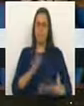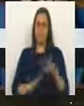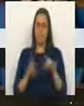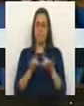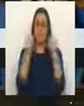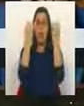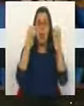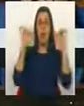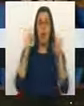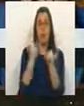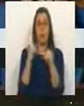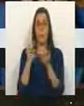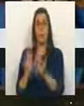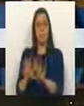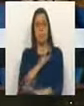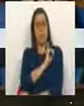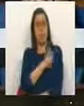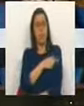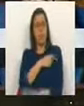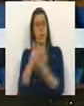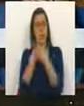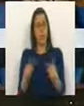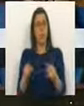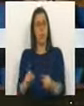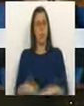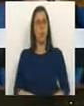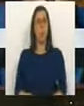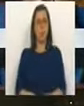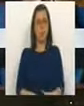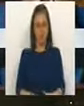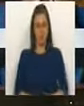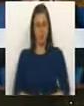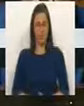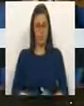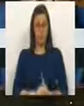à autonomização do poder de resolução.